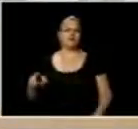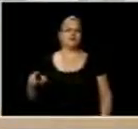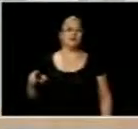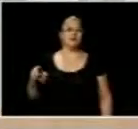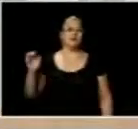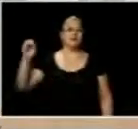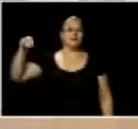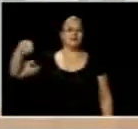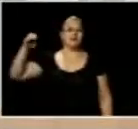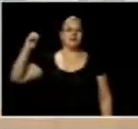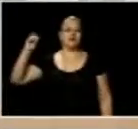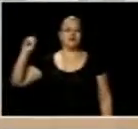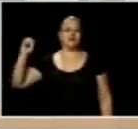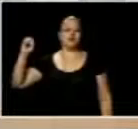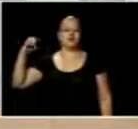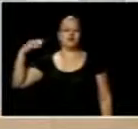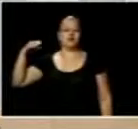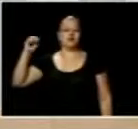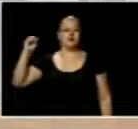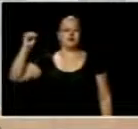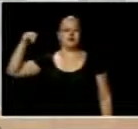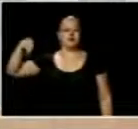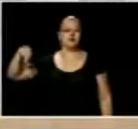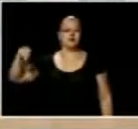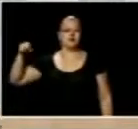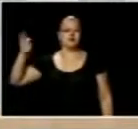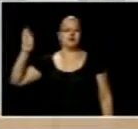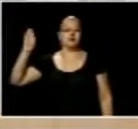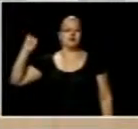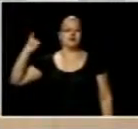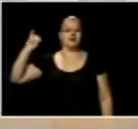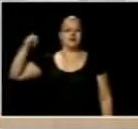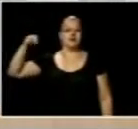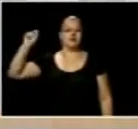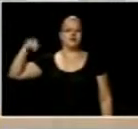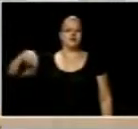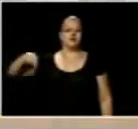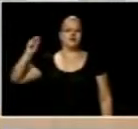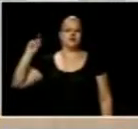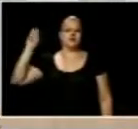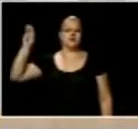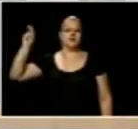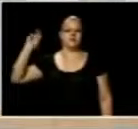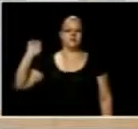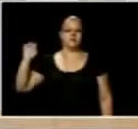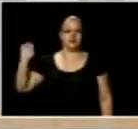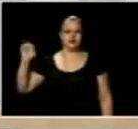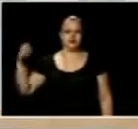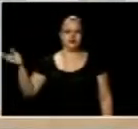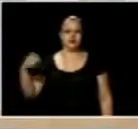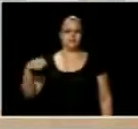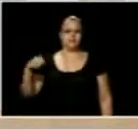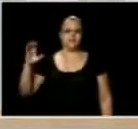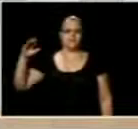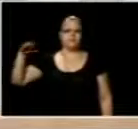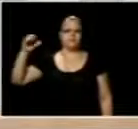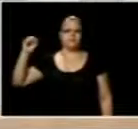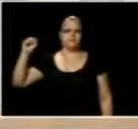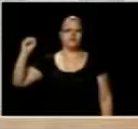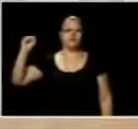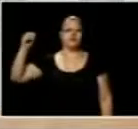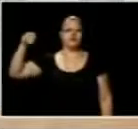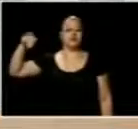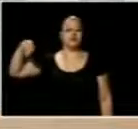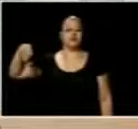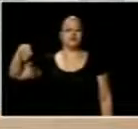dizer o seguinte: olha, a gente tem mantido as nossas ações com muito custo, porque, infelizmente, nem transporte para